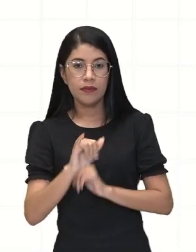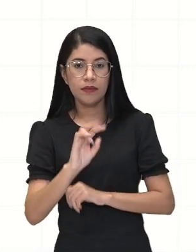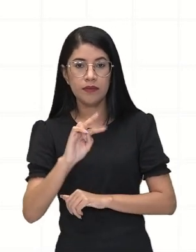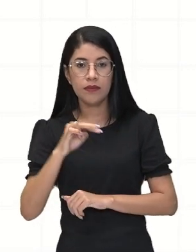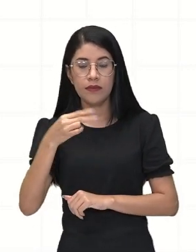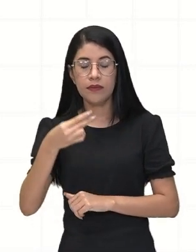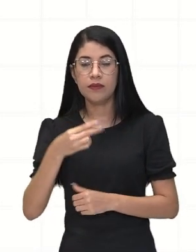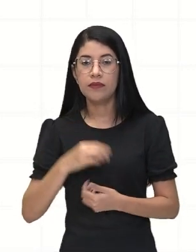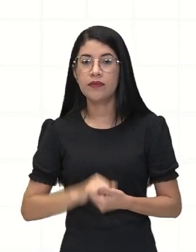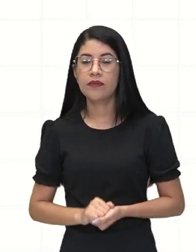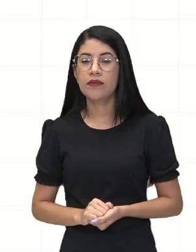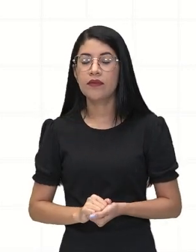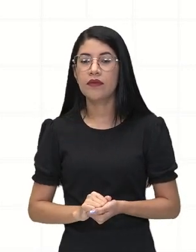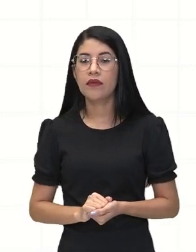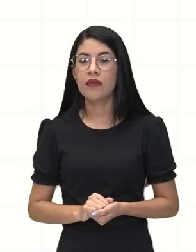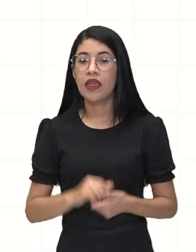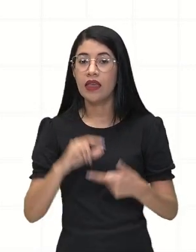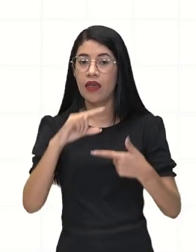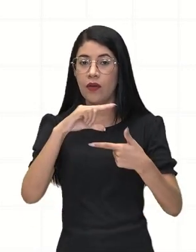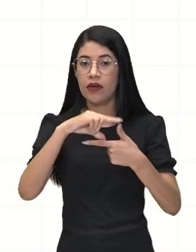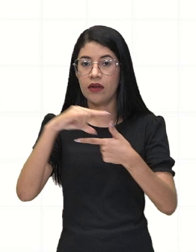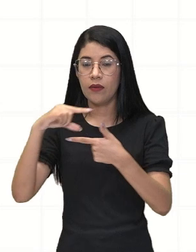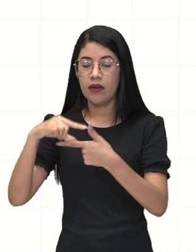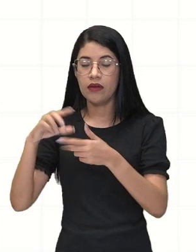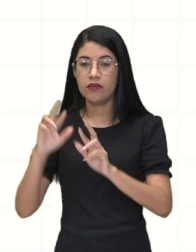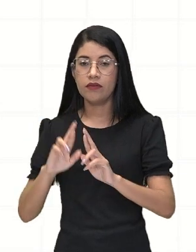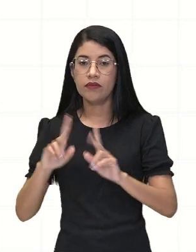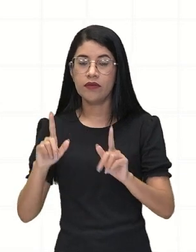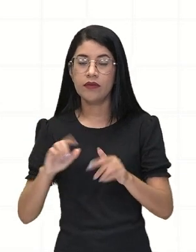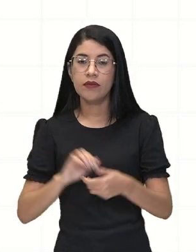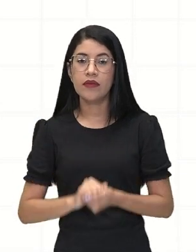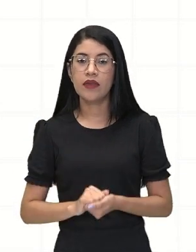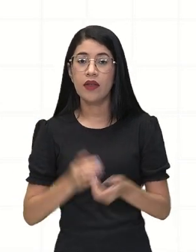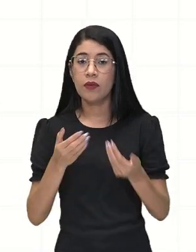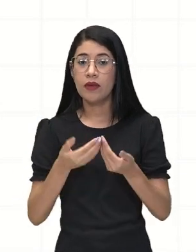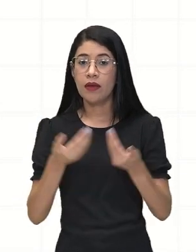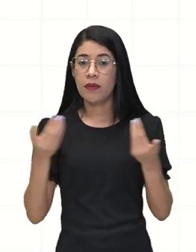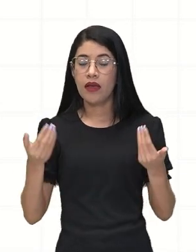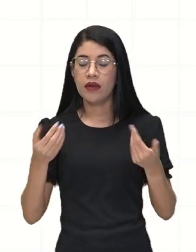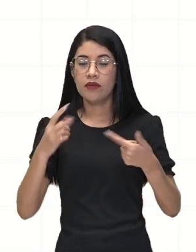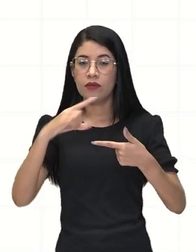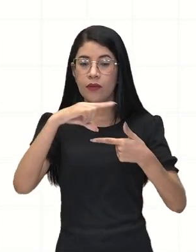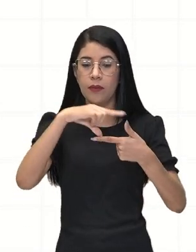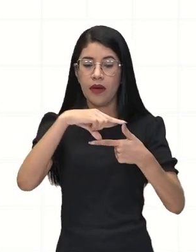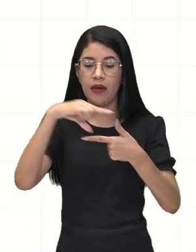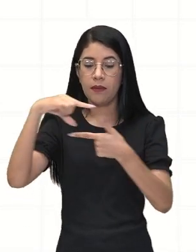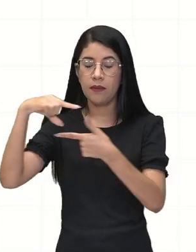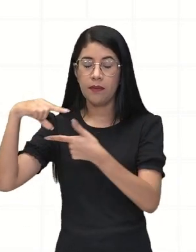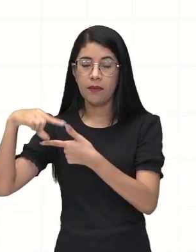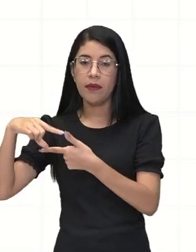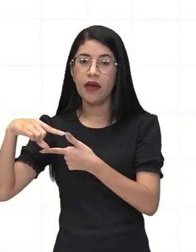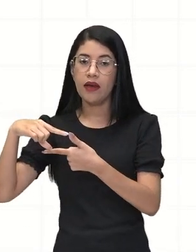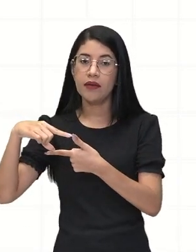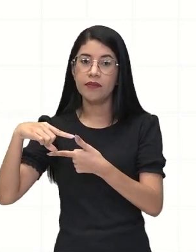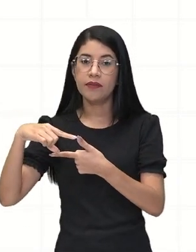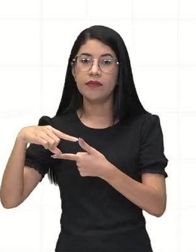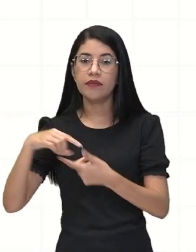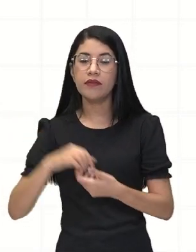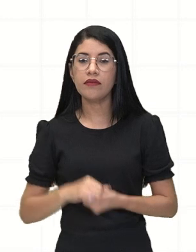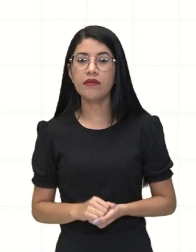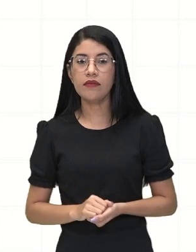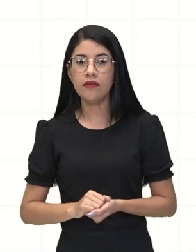dois quadrados. Separando a figura em dois retângulos, né? Conforme a figura